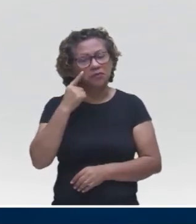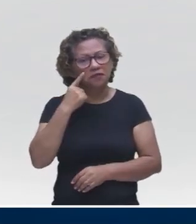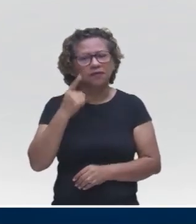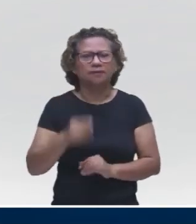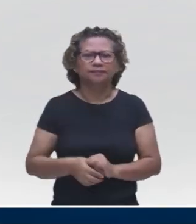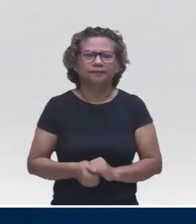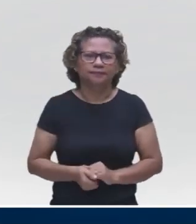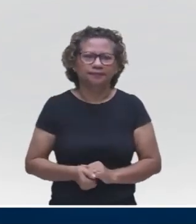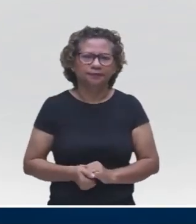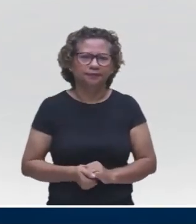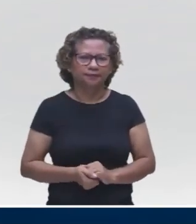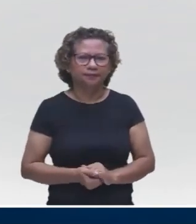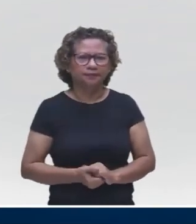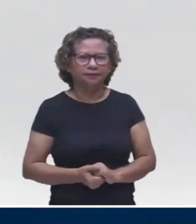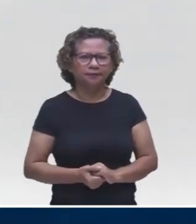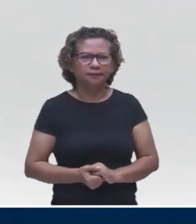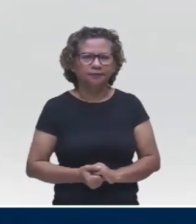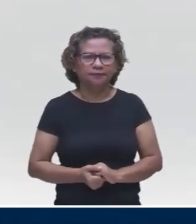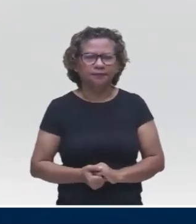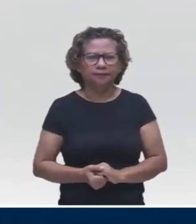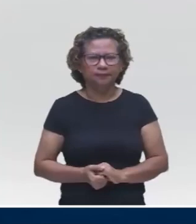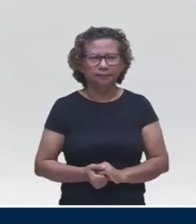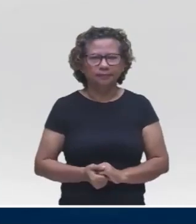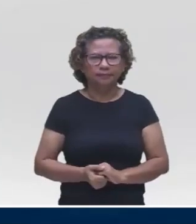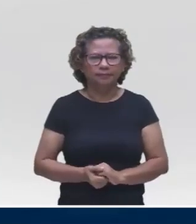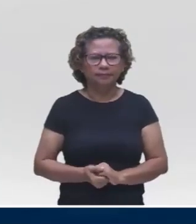para o GeoGebra.